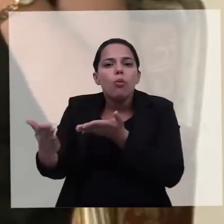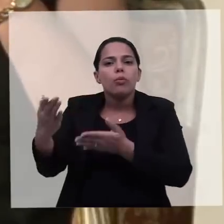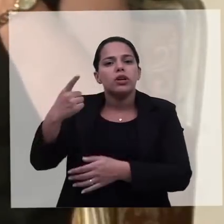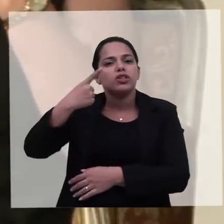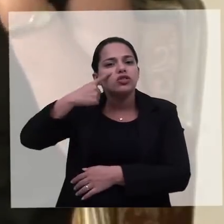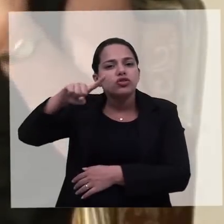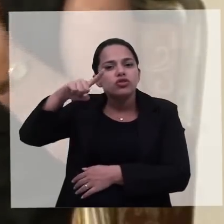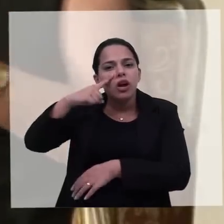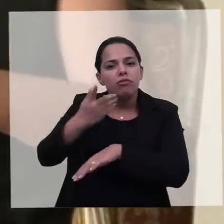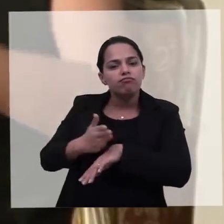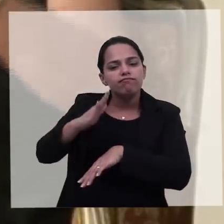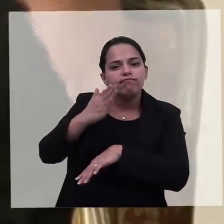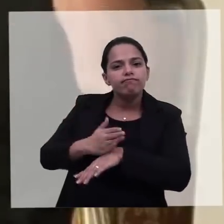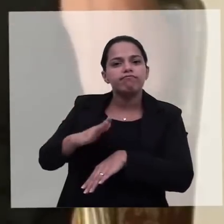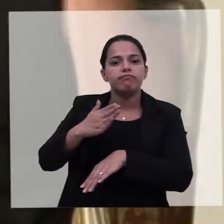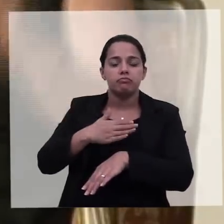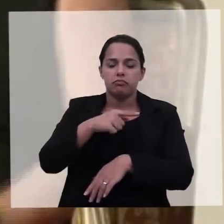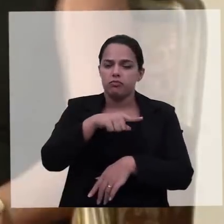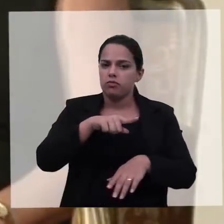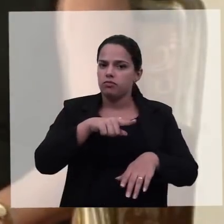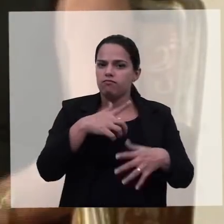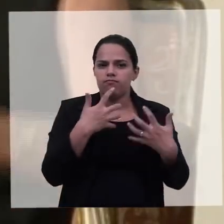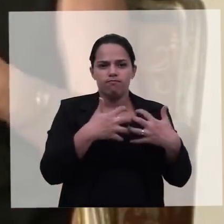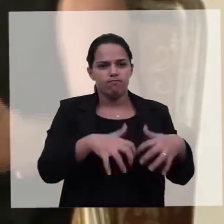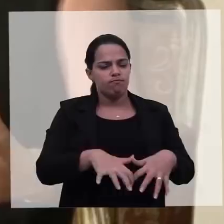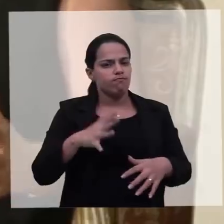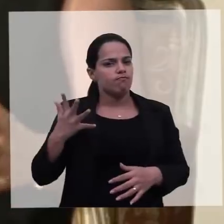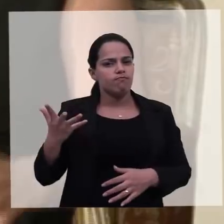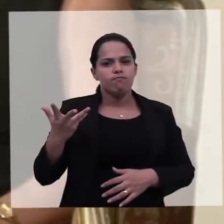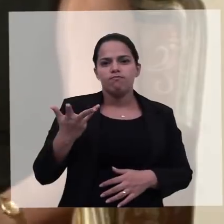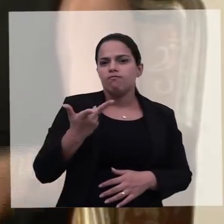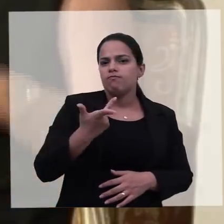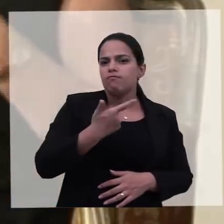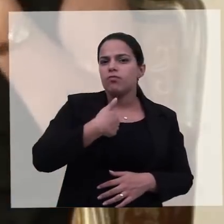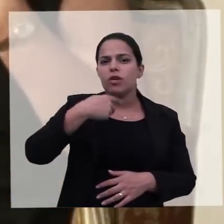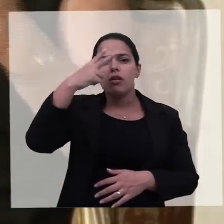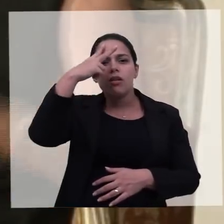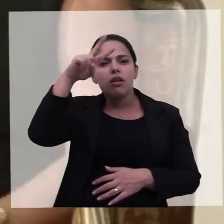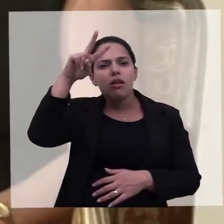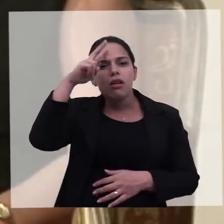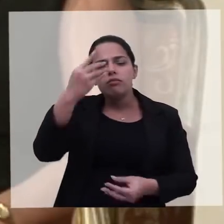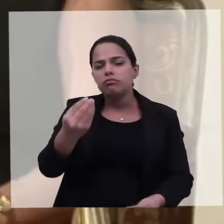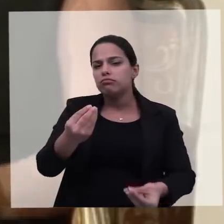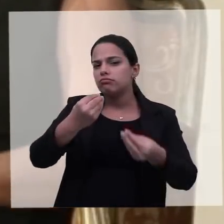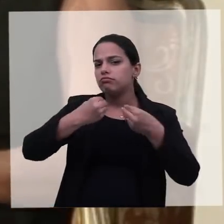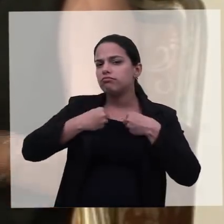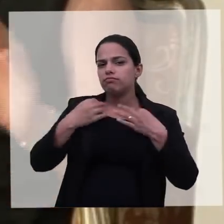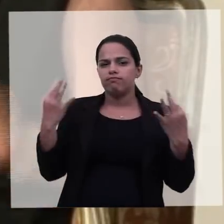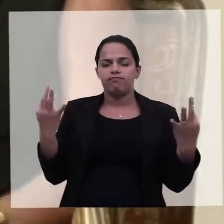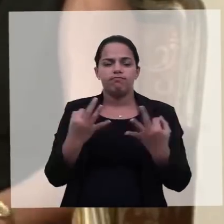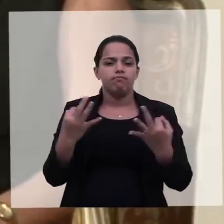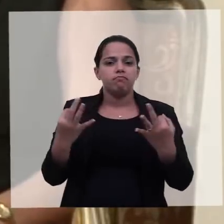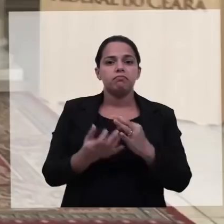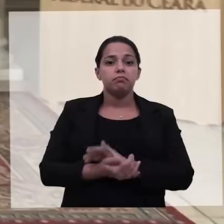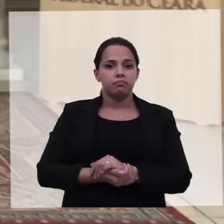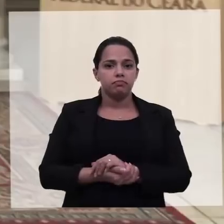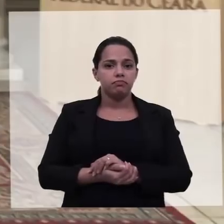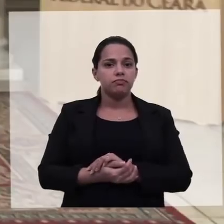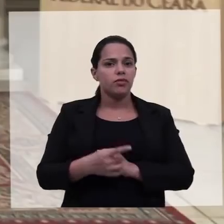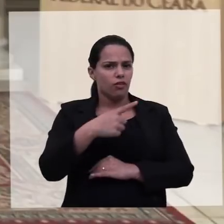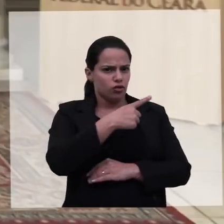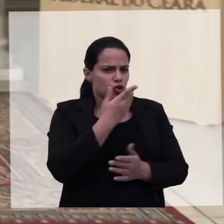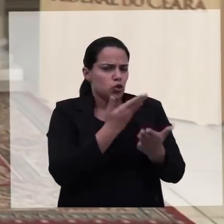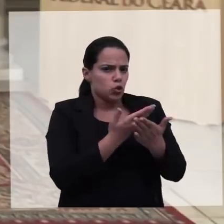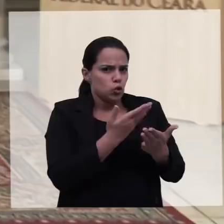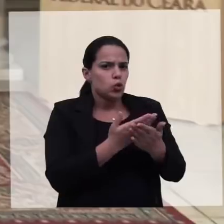para mim a escola era assim, algo fantástico. As memórias que eu tenho da escola, perfeitas. A senhora